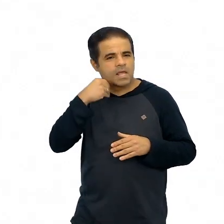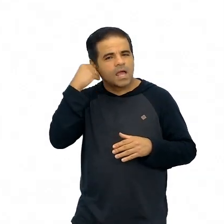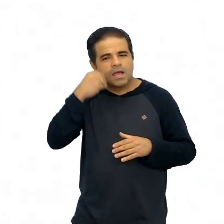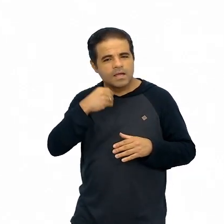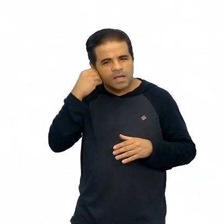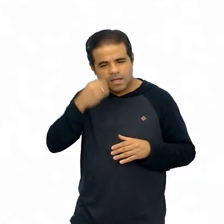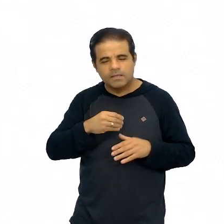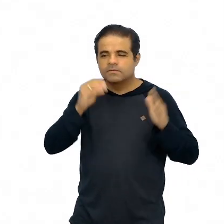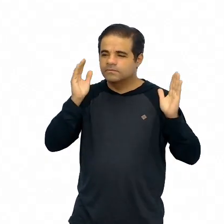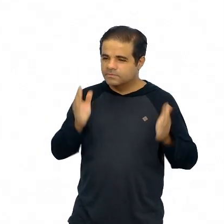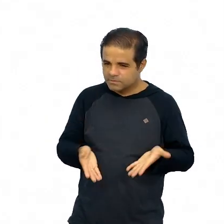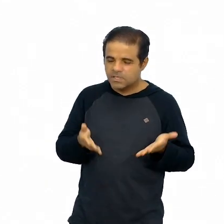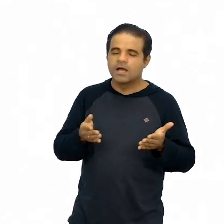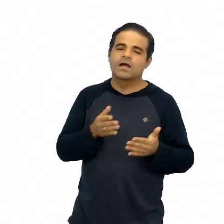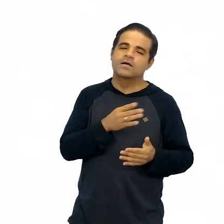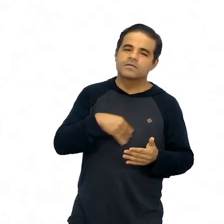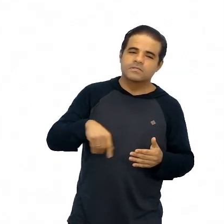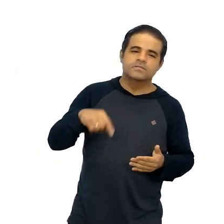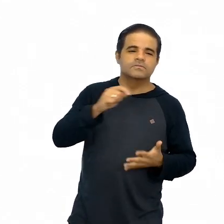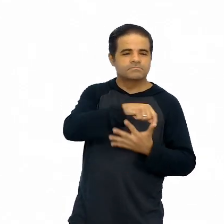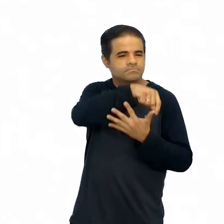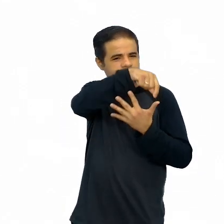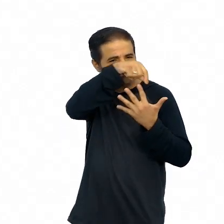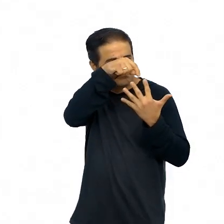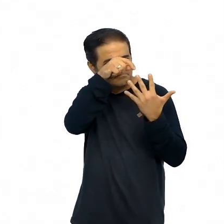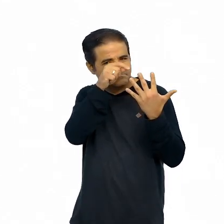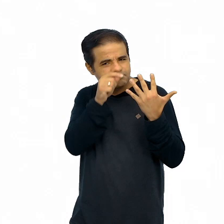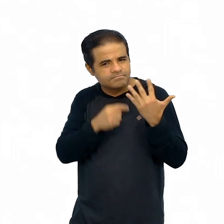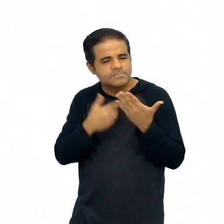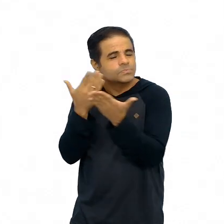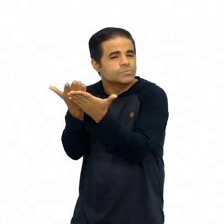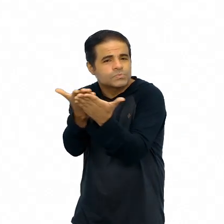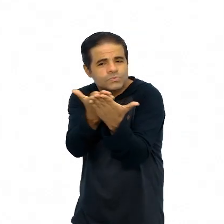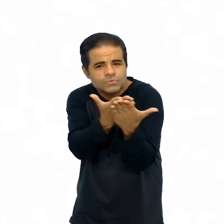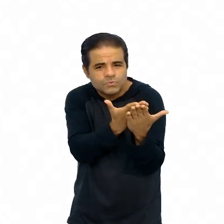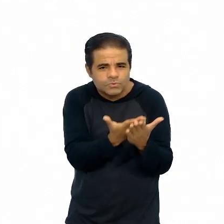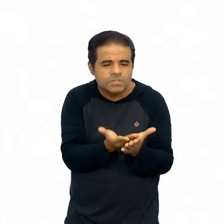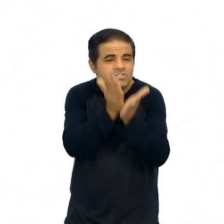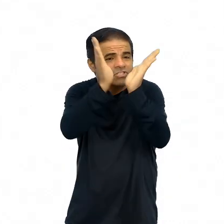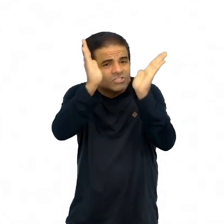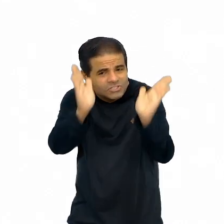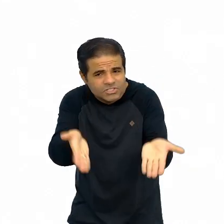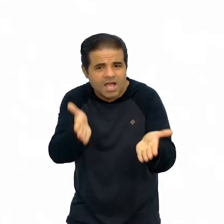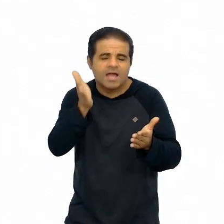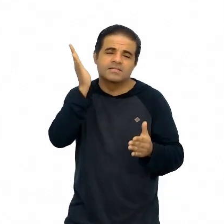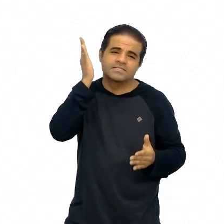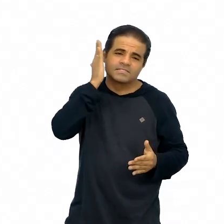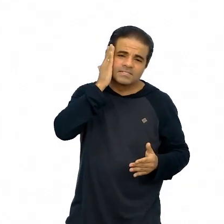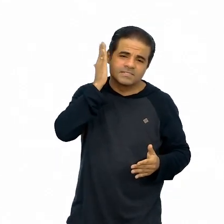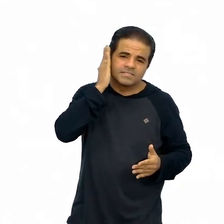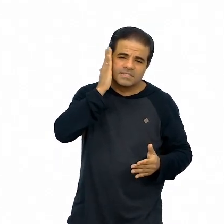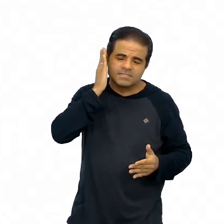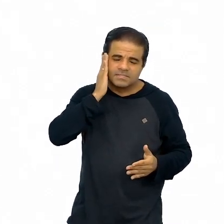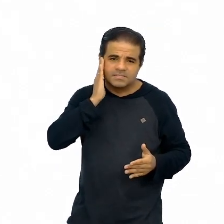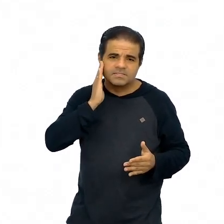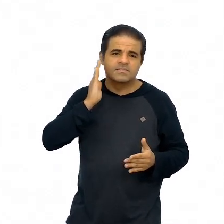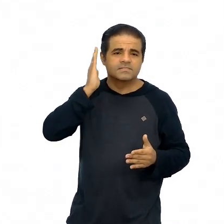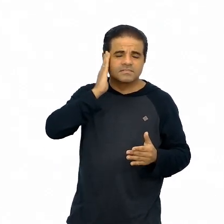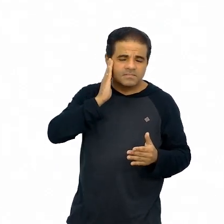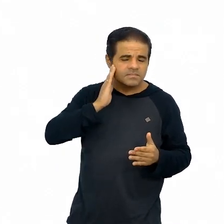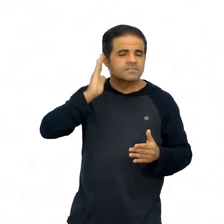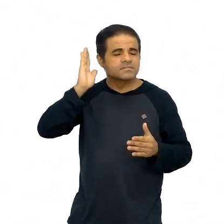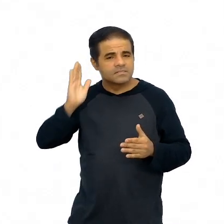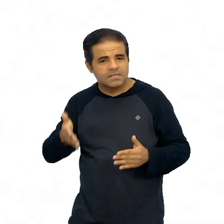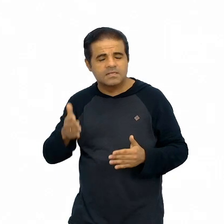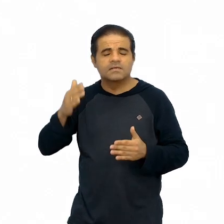experiência, olhando os registros dos nossos estudantes, a gente já sabe que a questão da fatoração